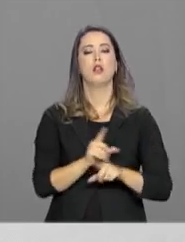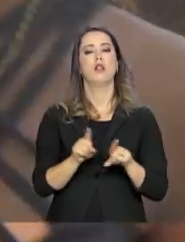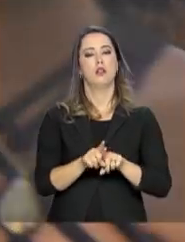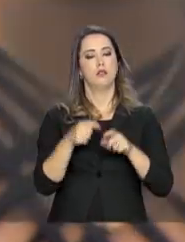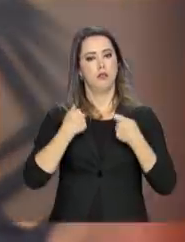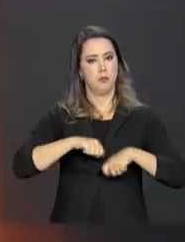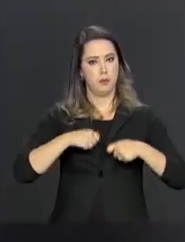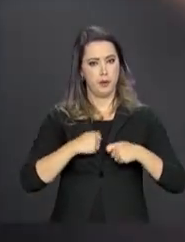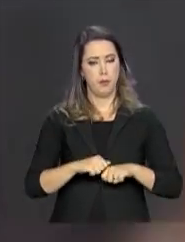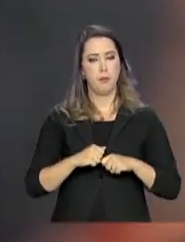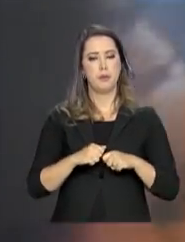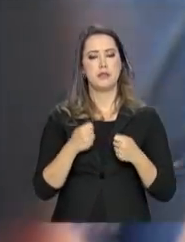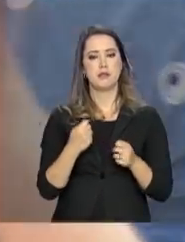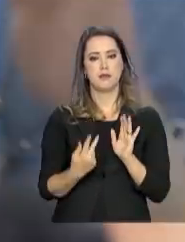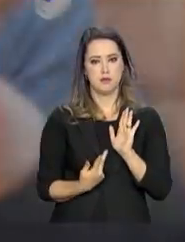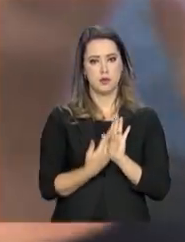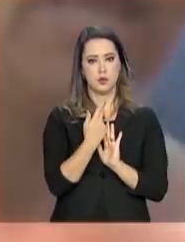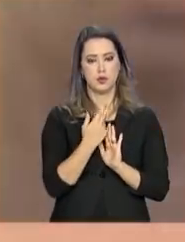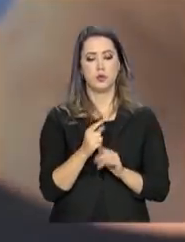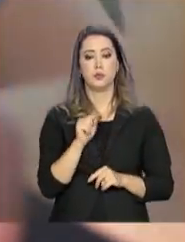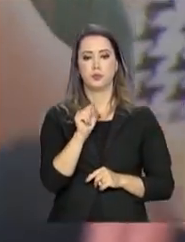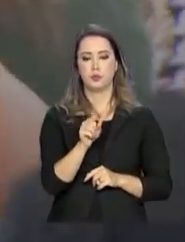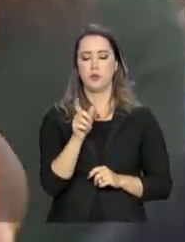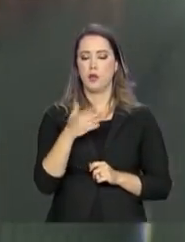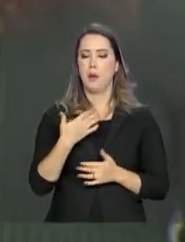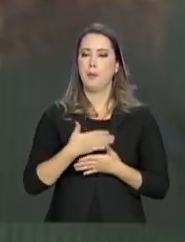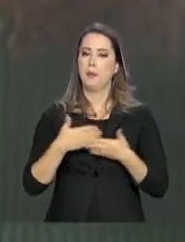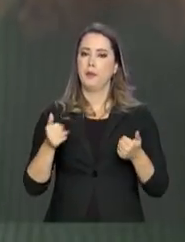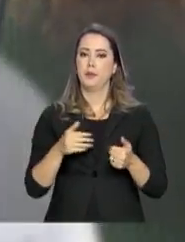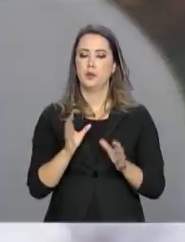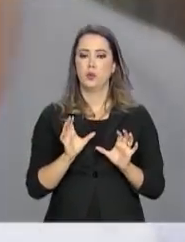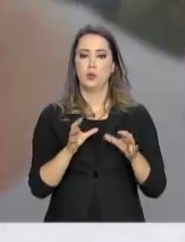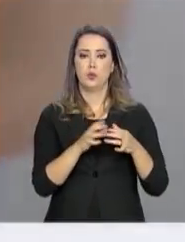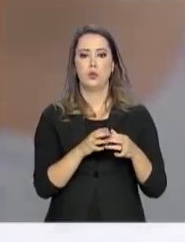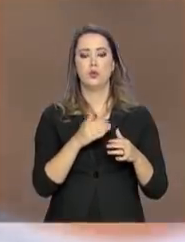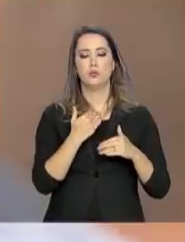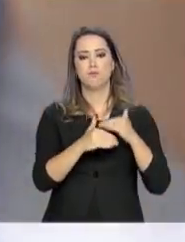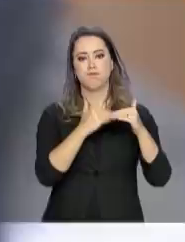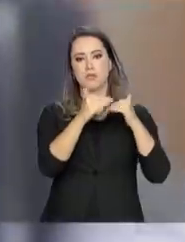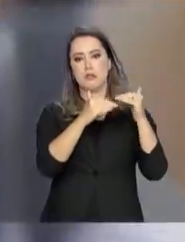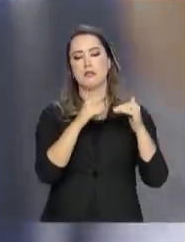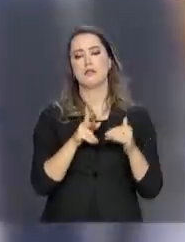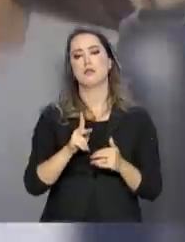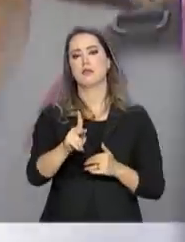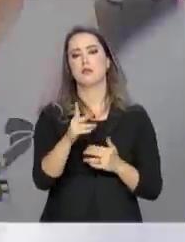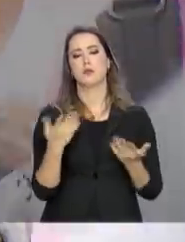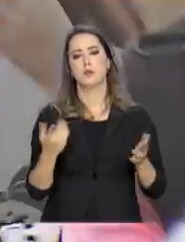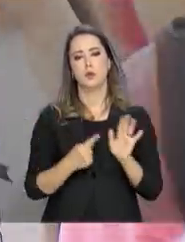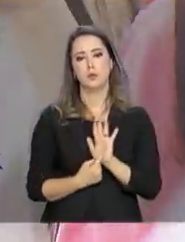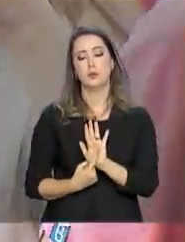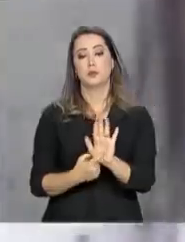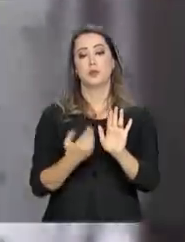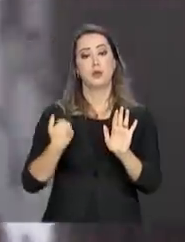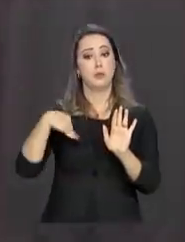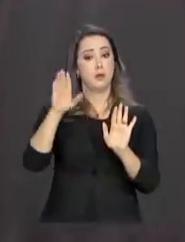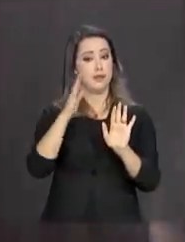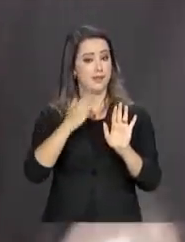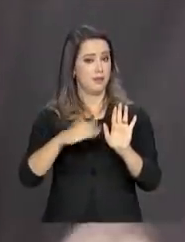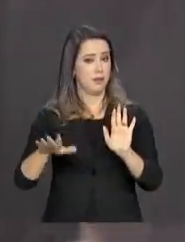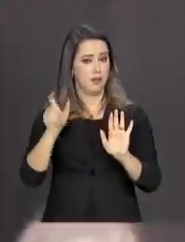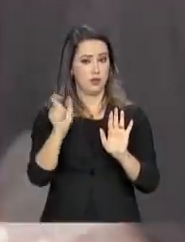um alívio para um grupo que tem se tornado cada vez maior dados do ministério da saúde aponta que mais da metade dos brasileiros